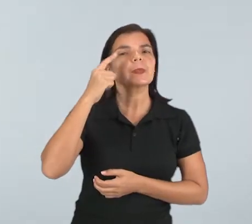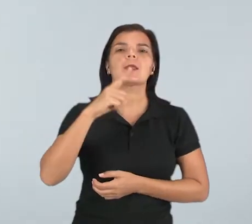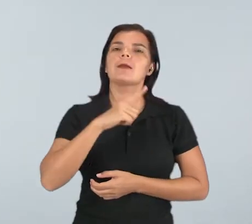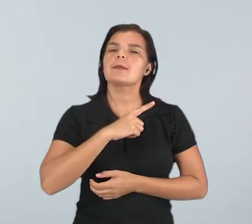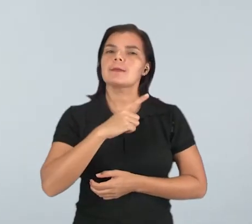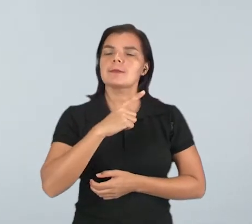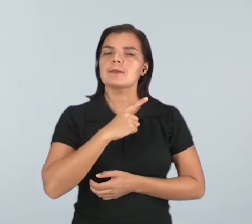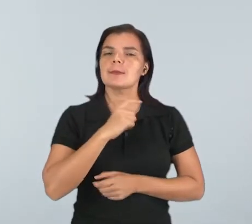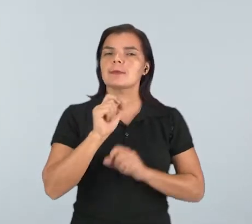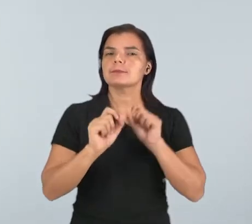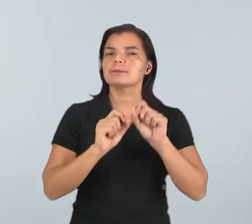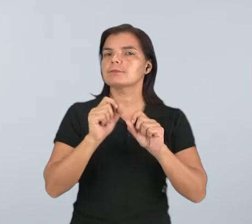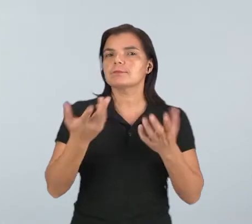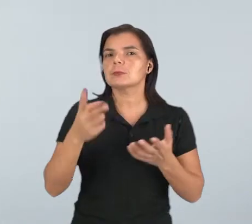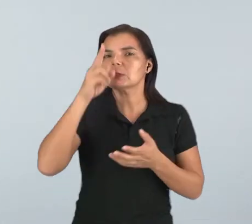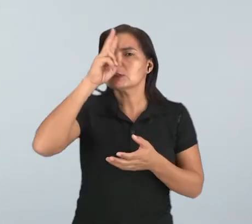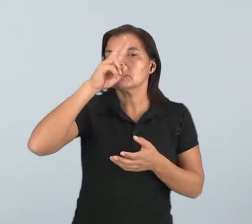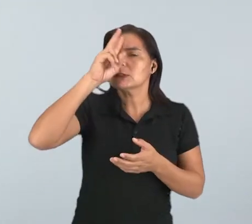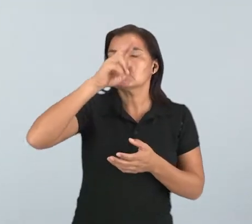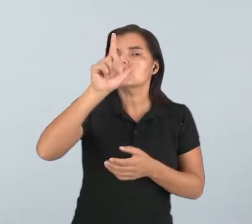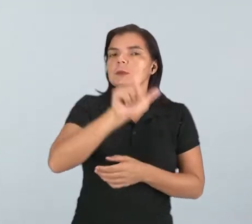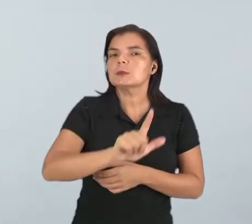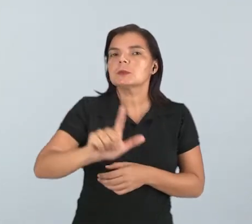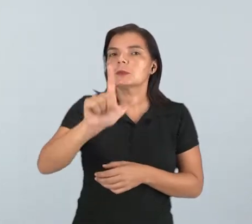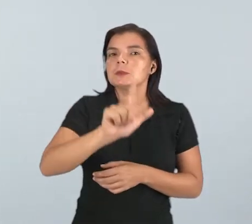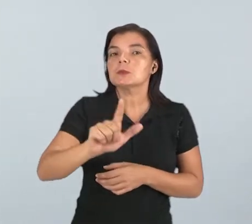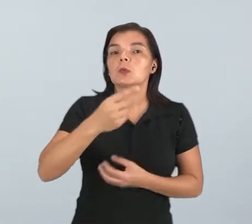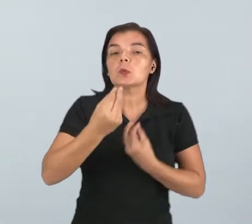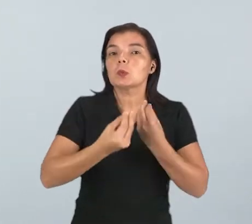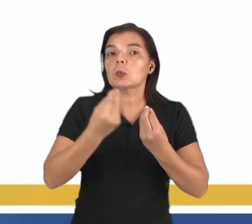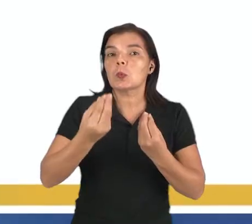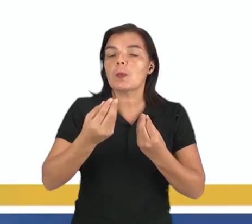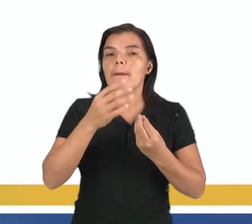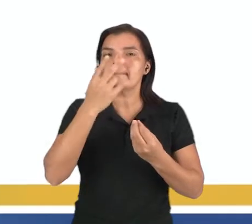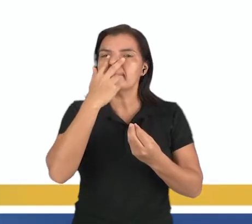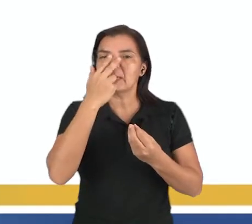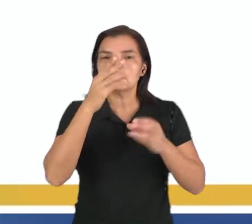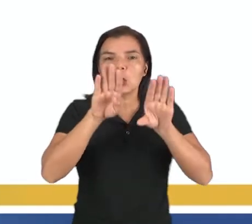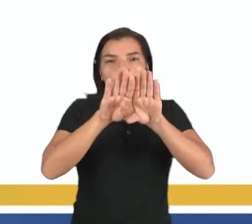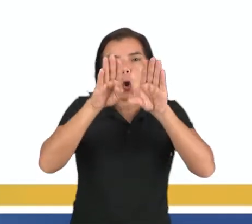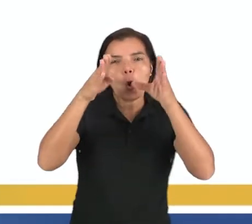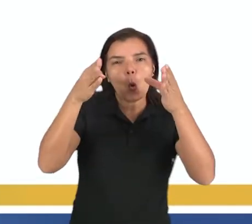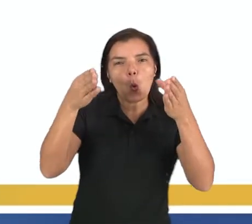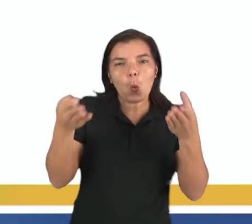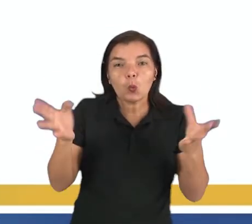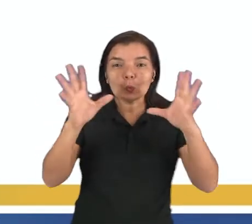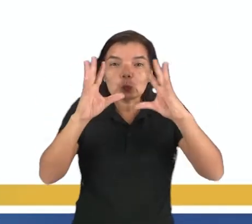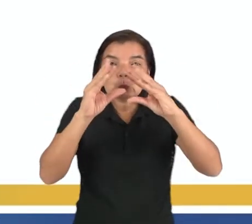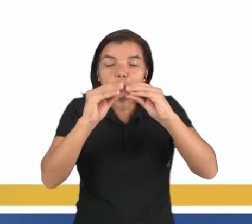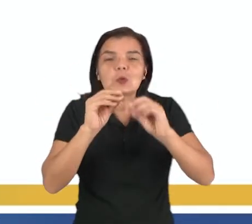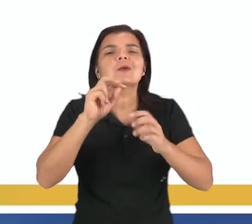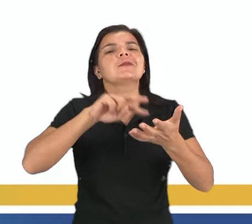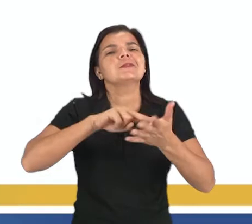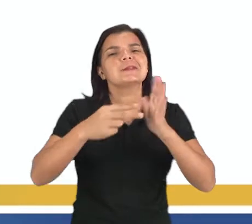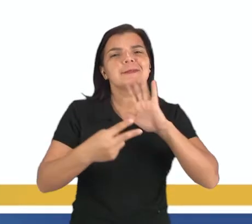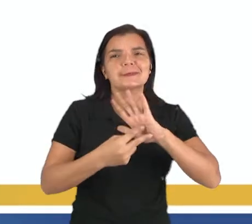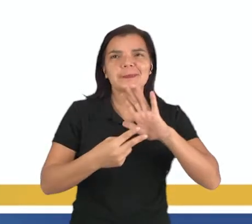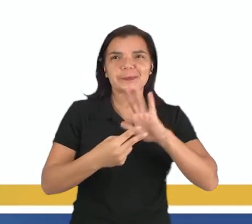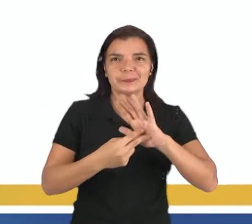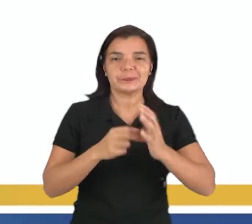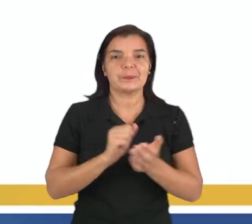deve retratar, lembrar de memórias literárias como um túnel do tempo. O que é um túnel do tempo? Eu tenho aqui